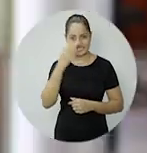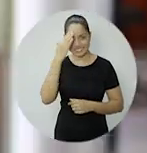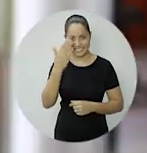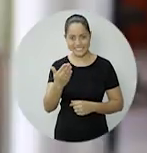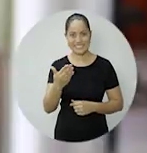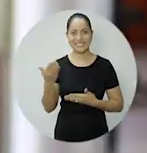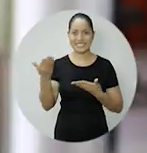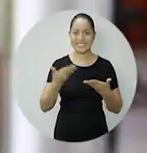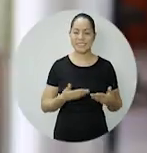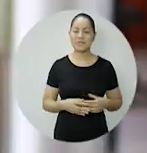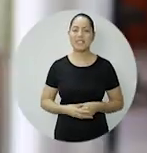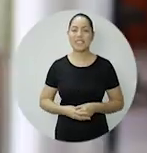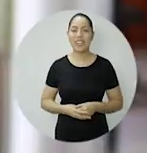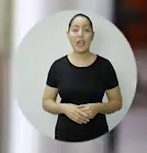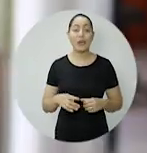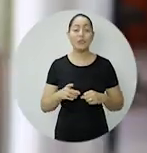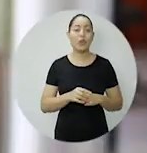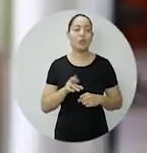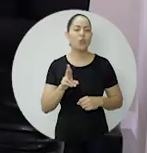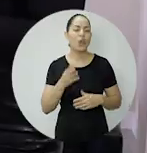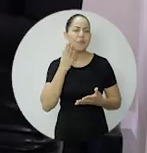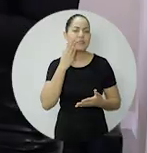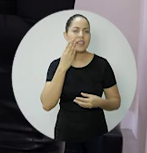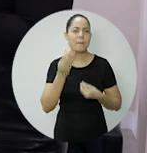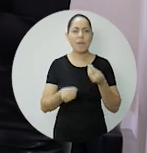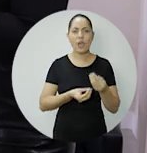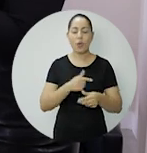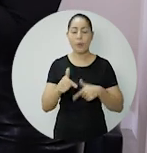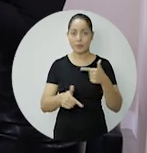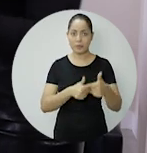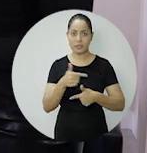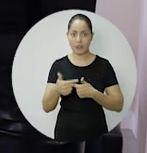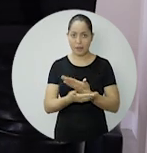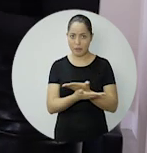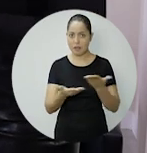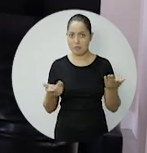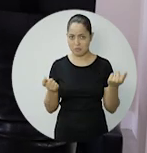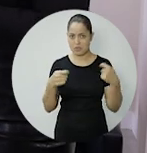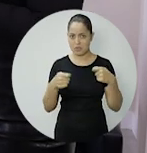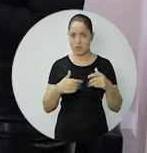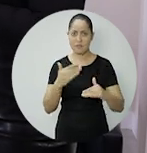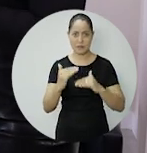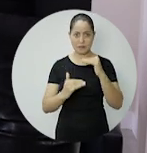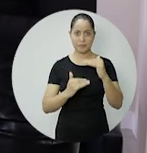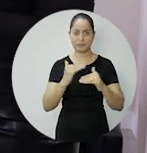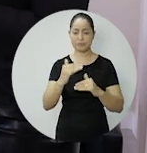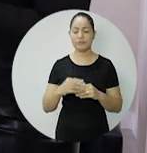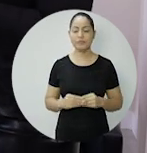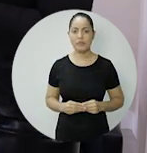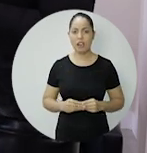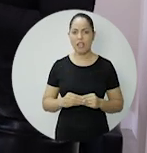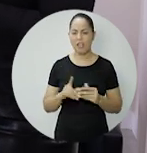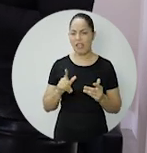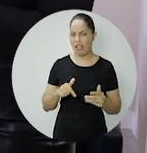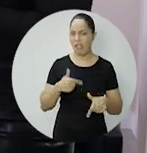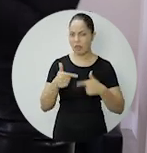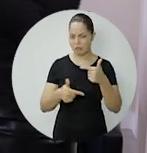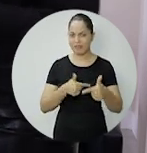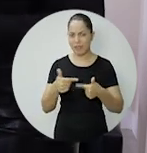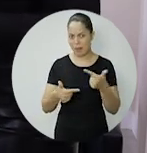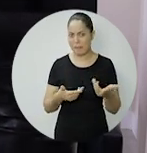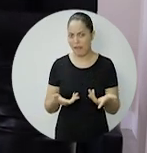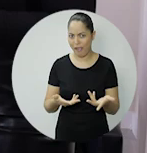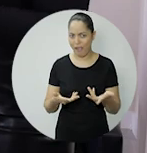com a gente. Eu que agradeço o convite. Doutora Monalisa, vamos conversar um pouquinho sobre o trabalho que vocês desenvolvem por lá. Um trabalho